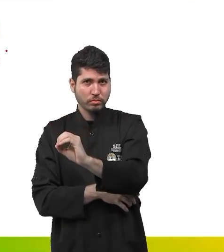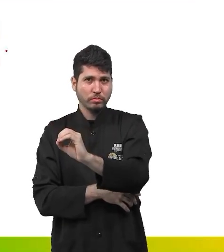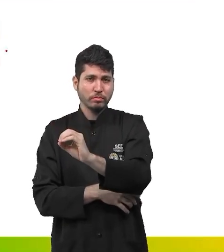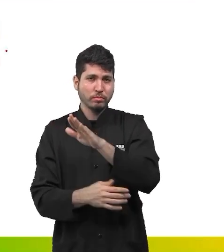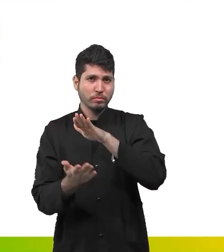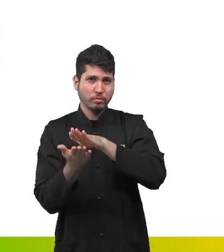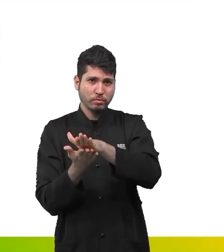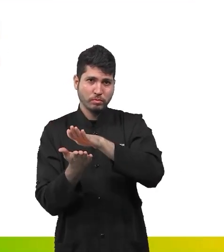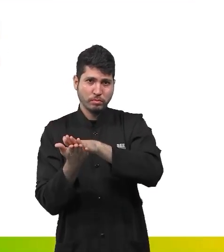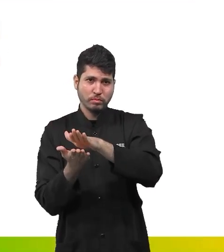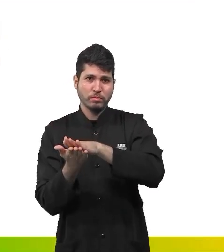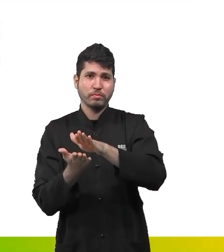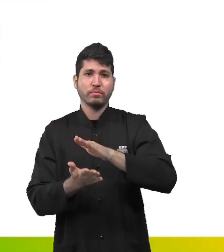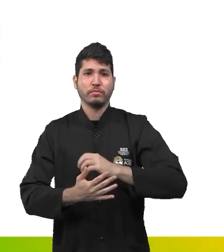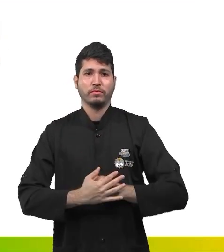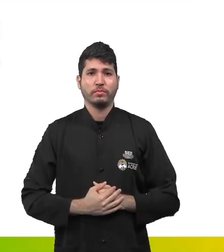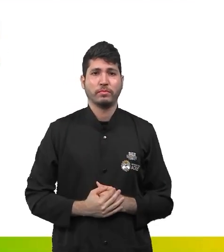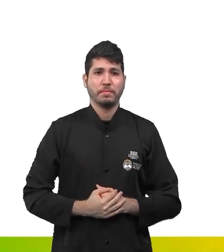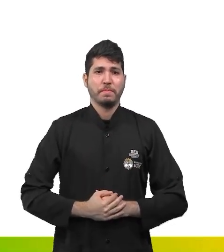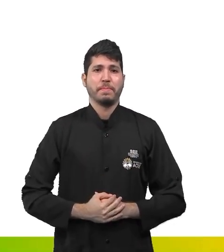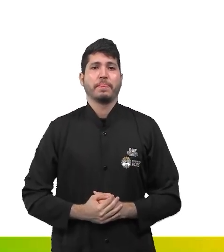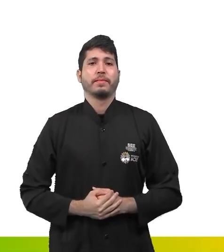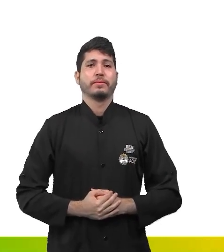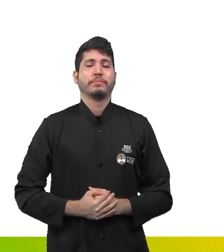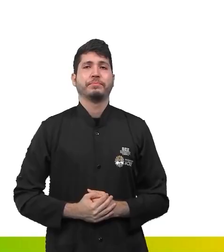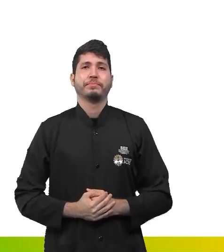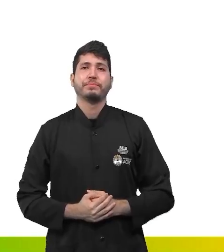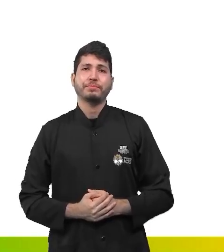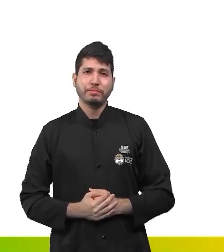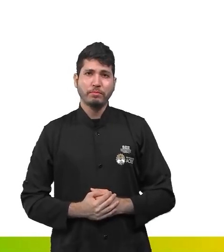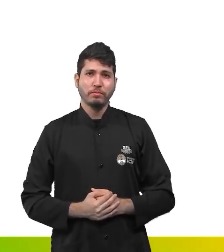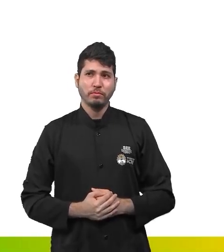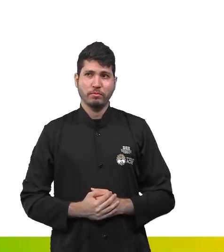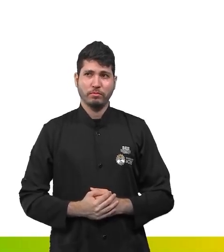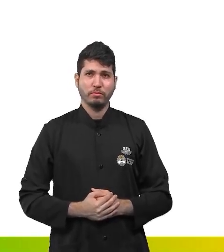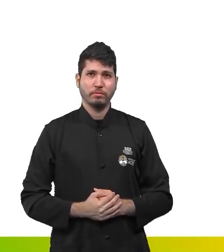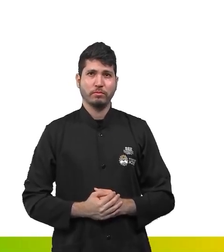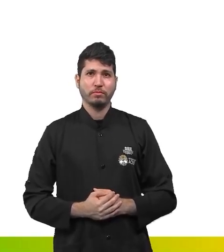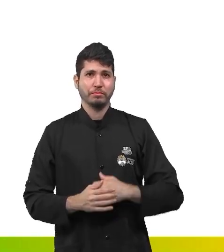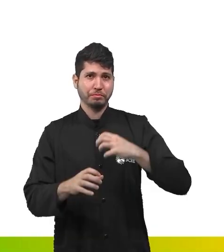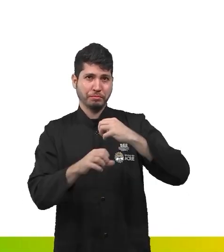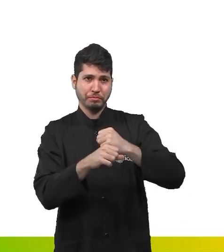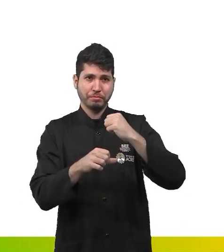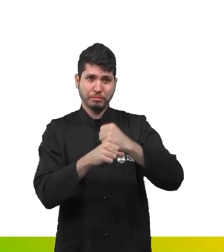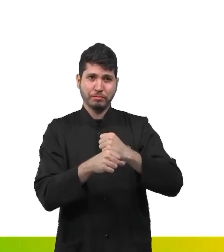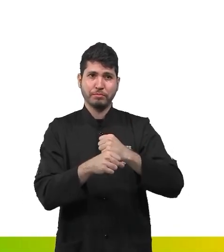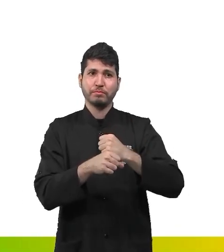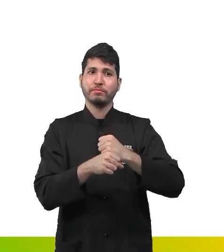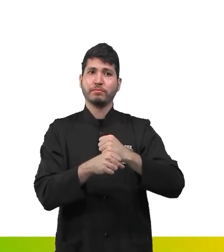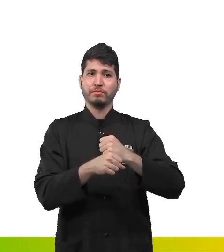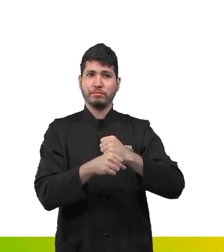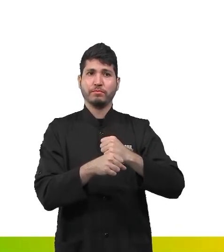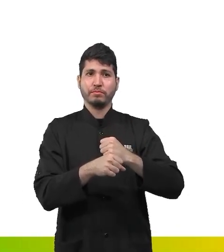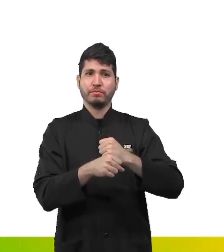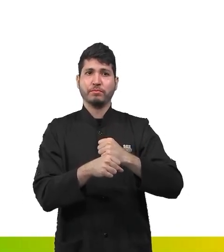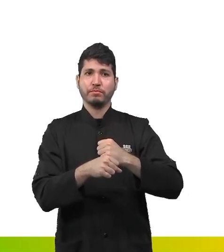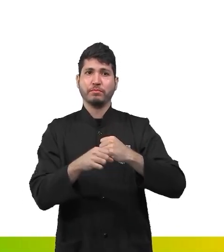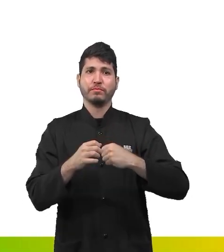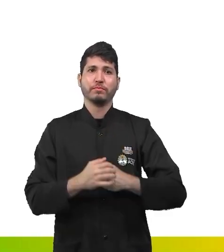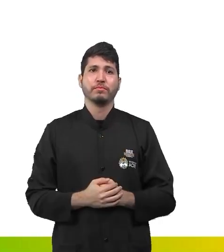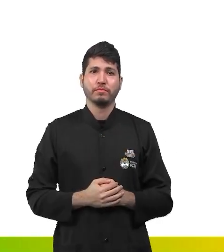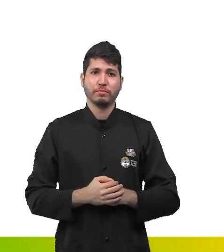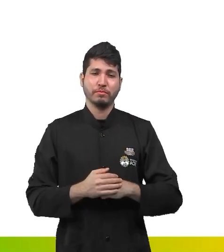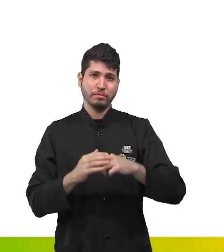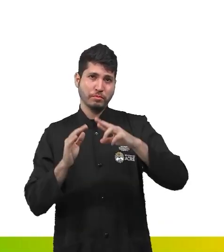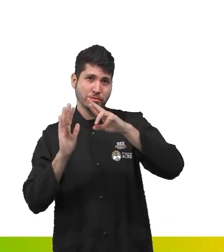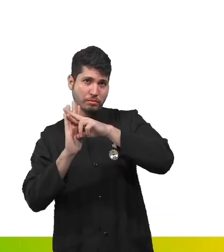vamos resolver um exemplo, continuando esse aqui, tá? Para calcular um valor desconhecido entre grandezas